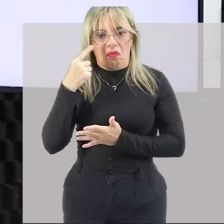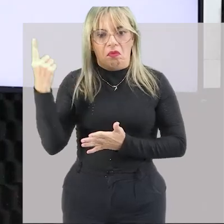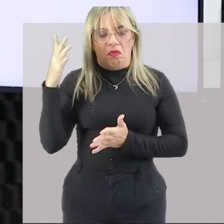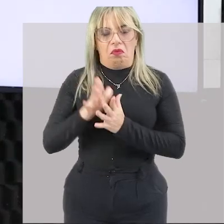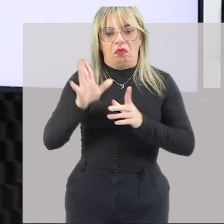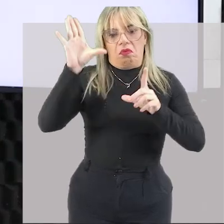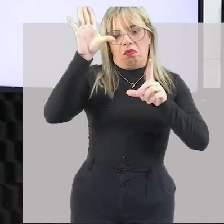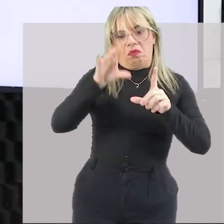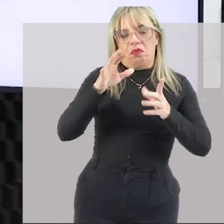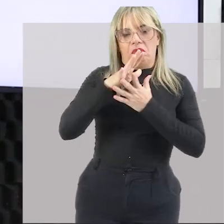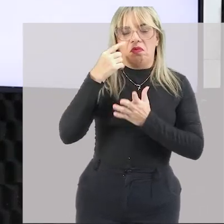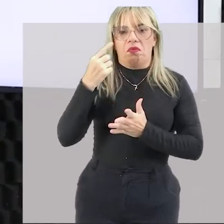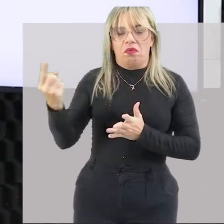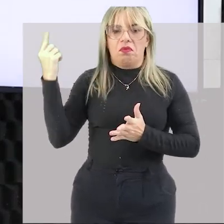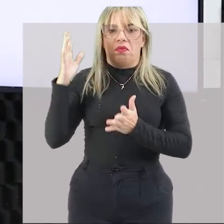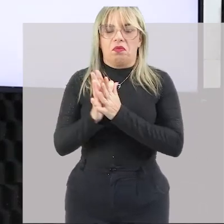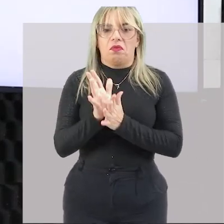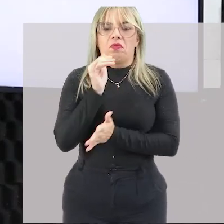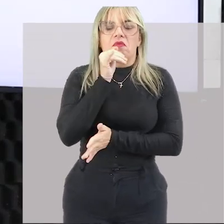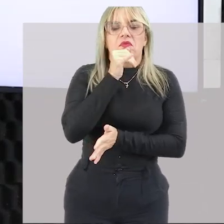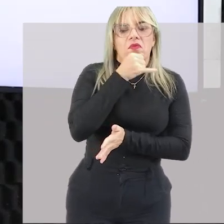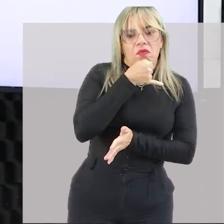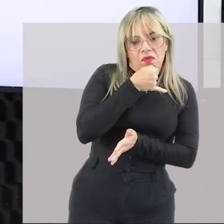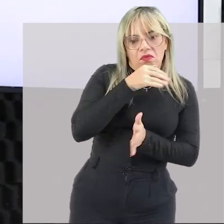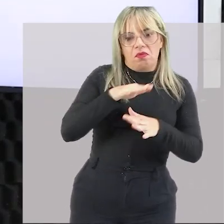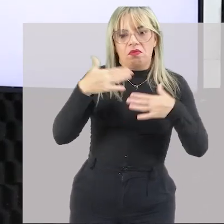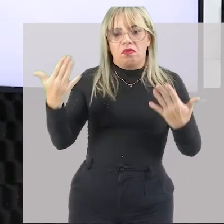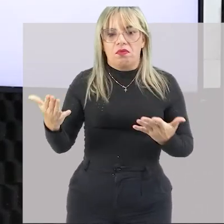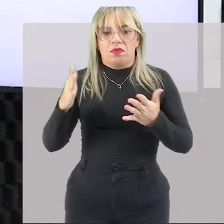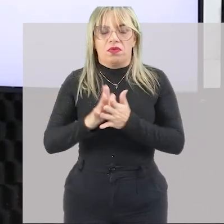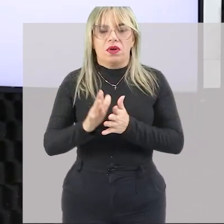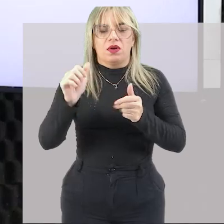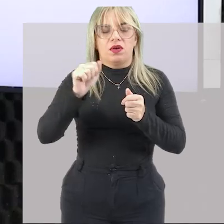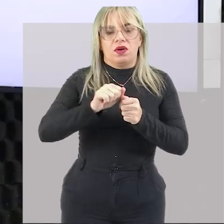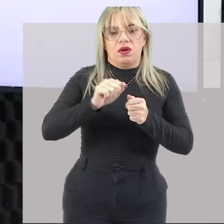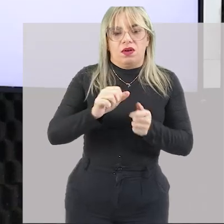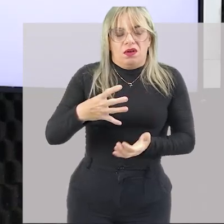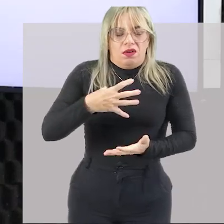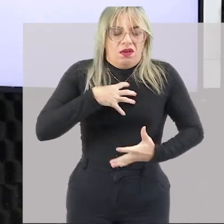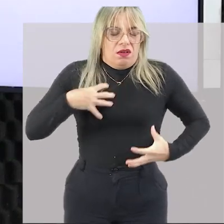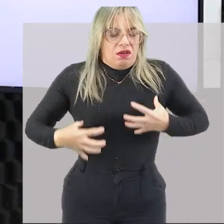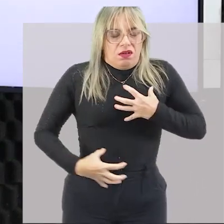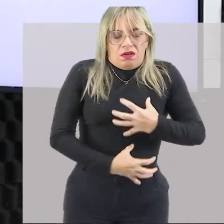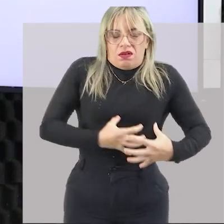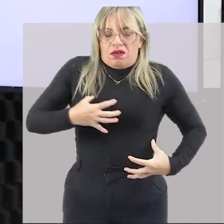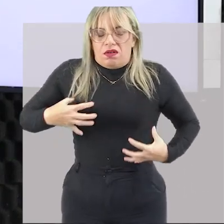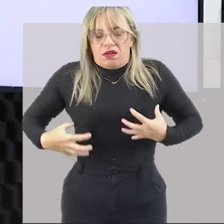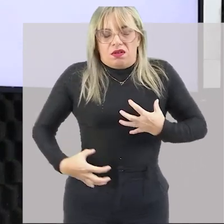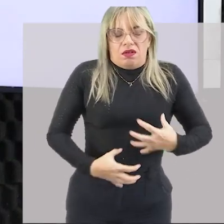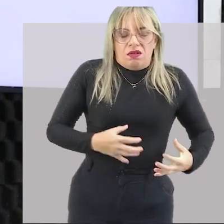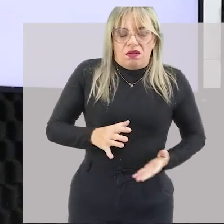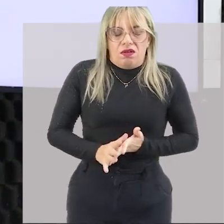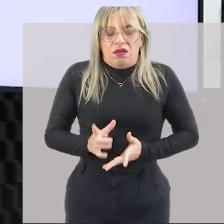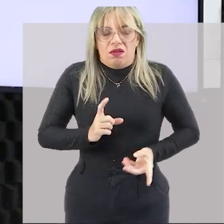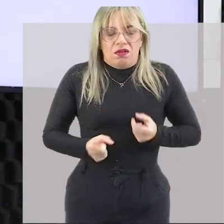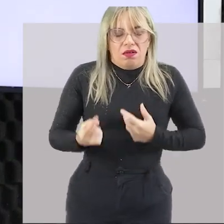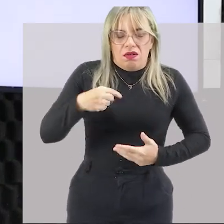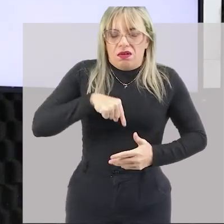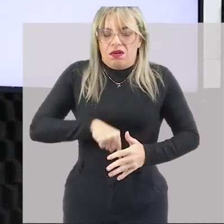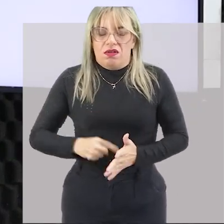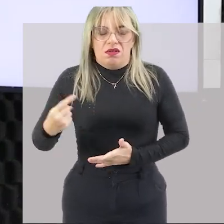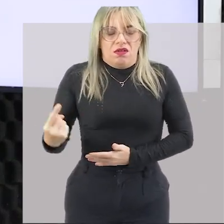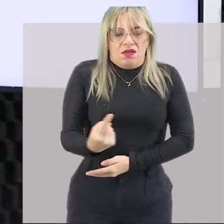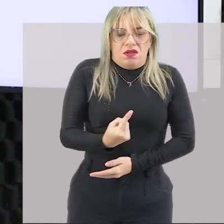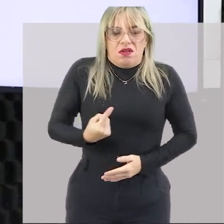estou fotografando a minha tristeza, eu estou retratando a minha angústia, eu estou retratando a minha depressão, a minha